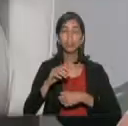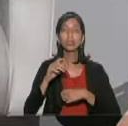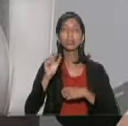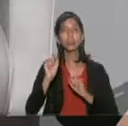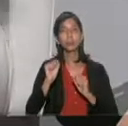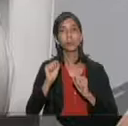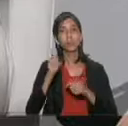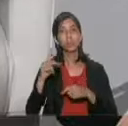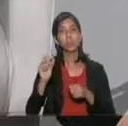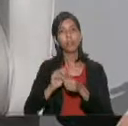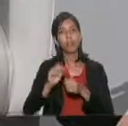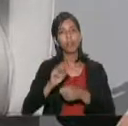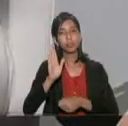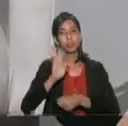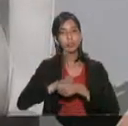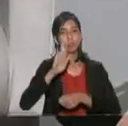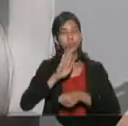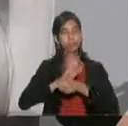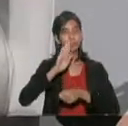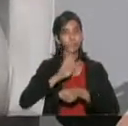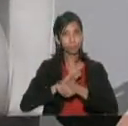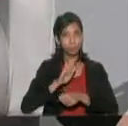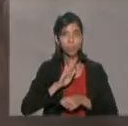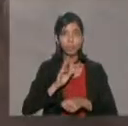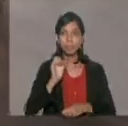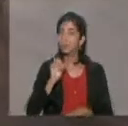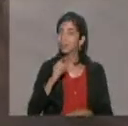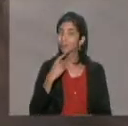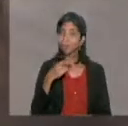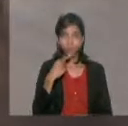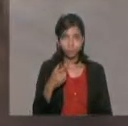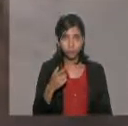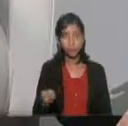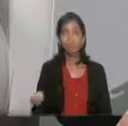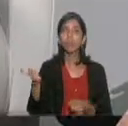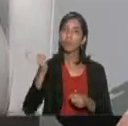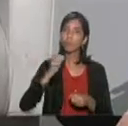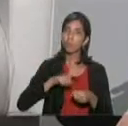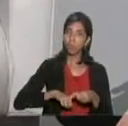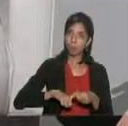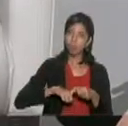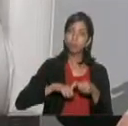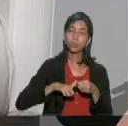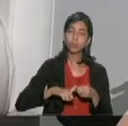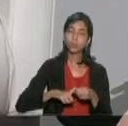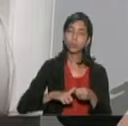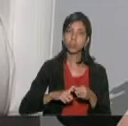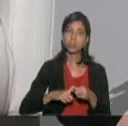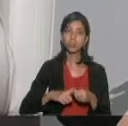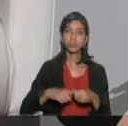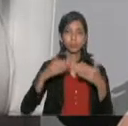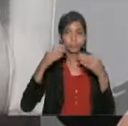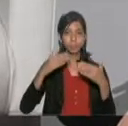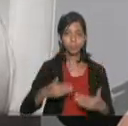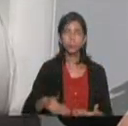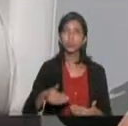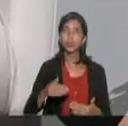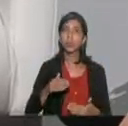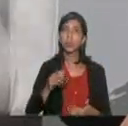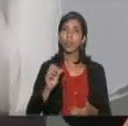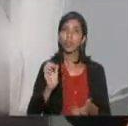na boca. A gente tem que tomar cuidado com alimentos muito duros, tipo castanhas, amendoim, né? Porque, assim, é